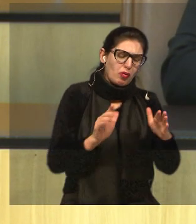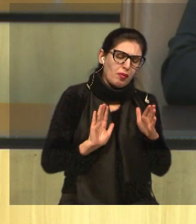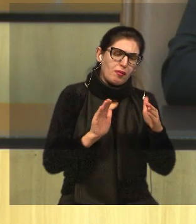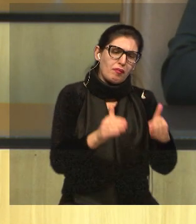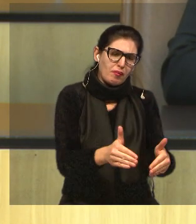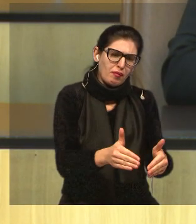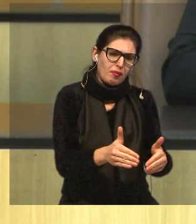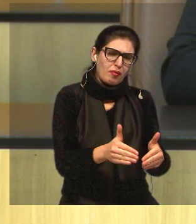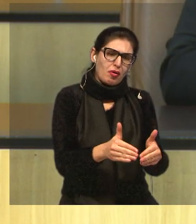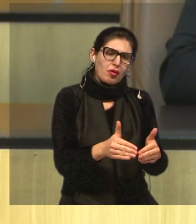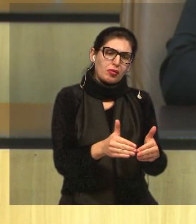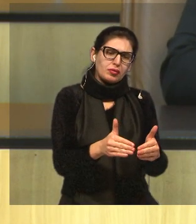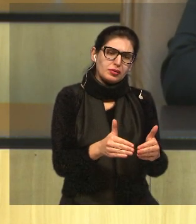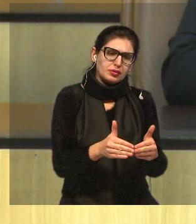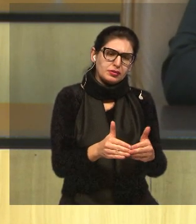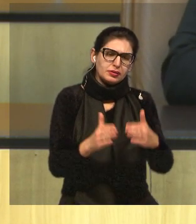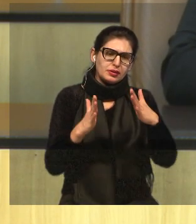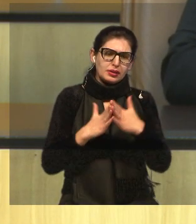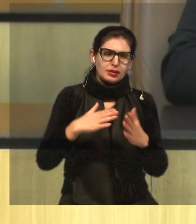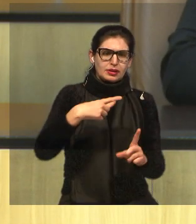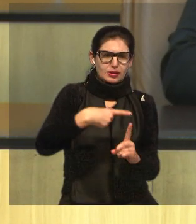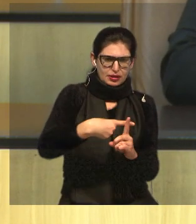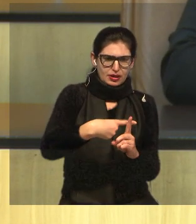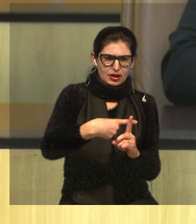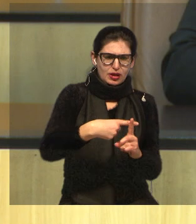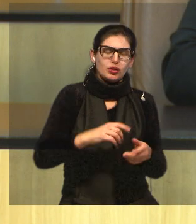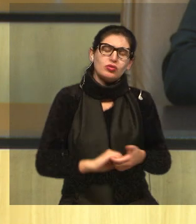um organismo vivo que